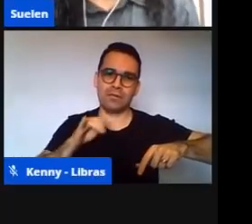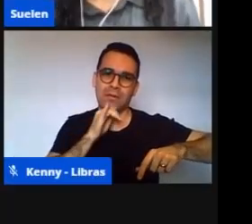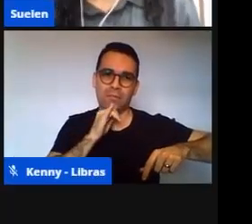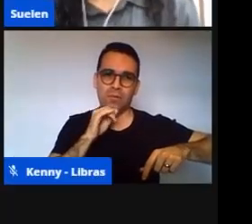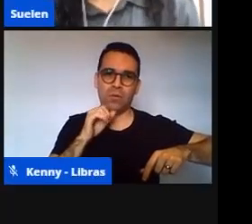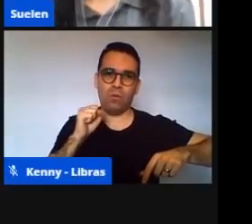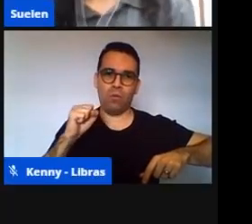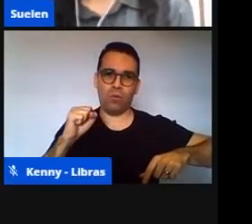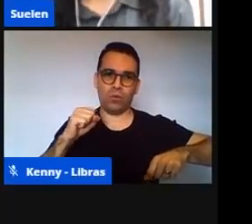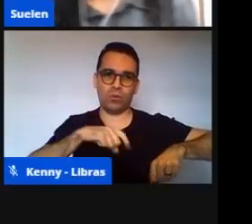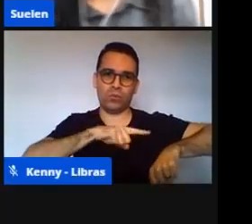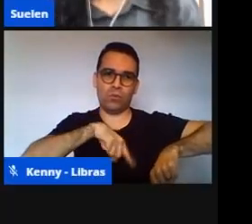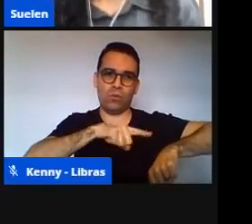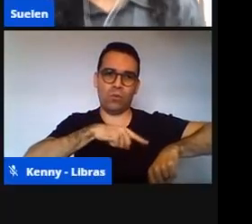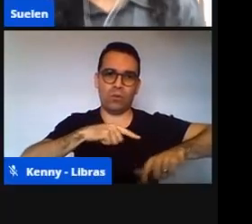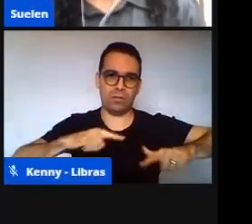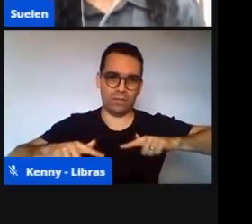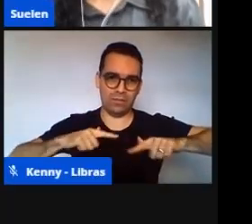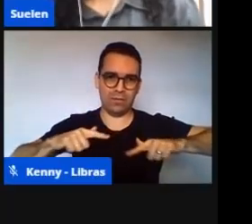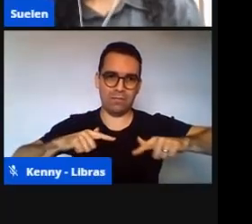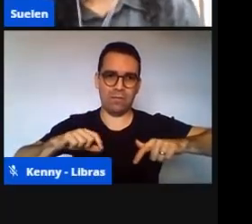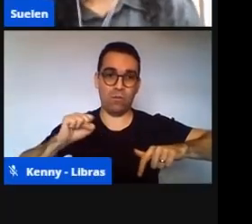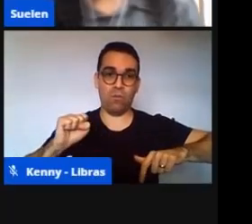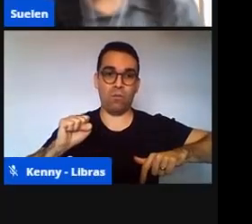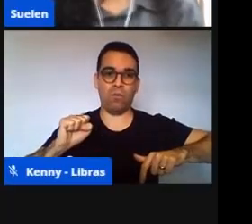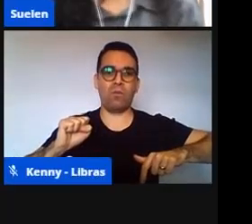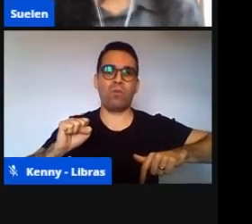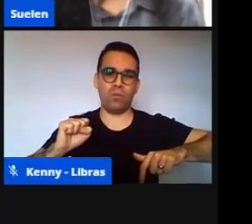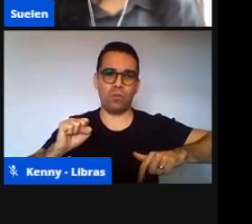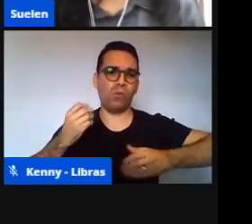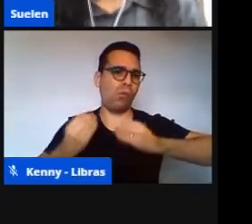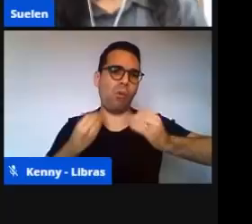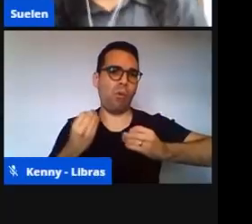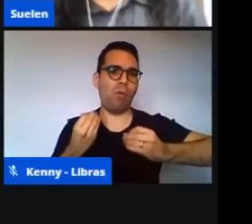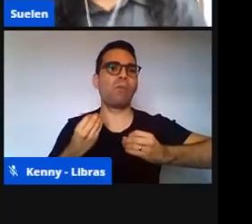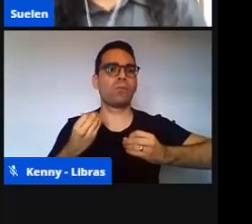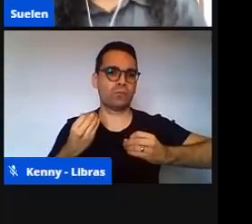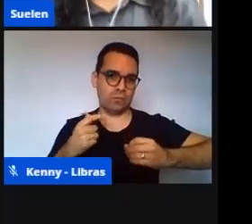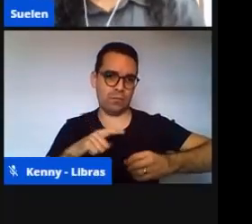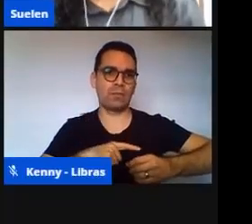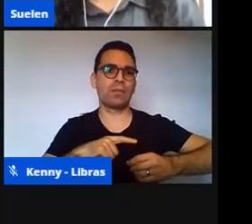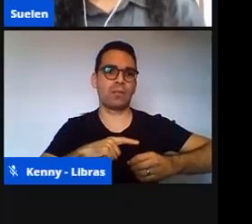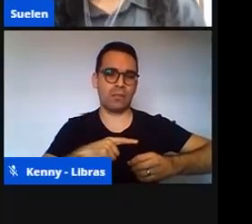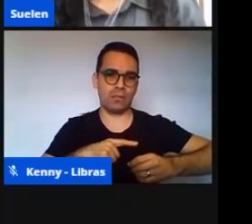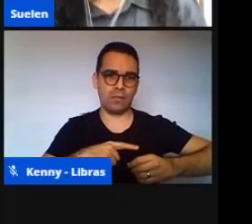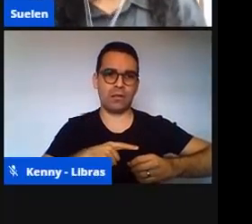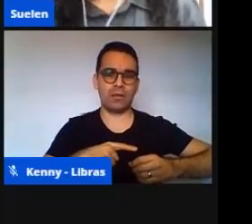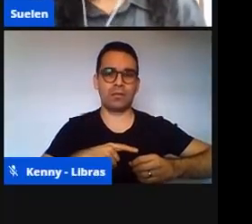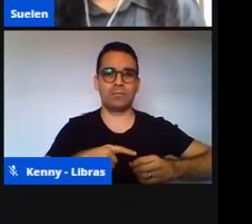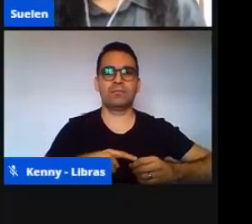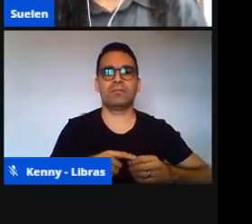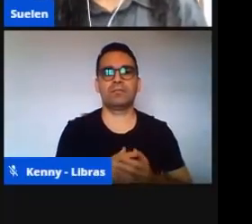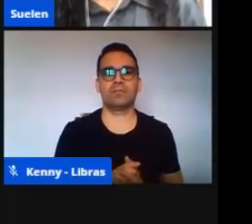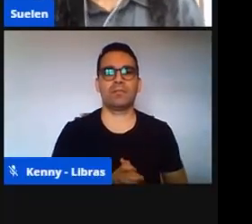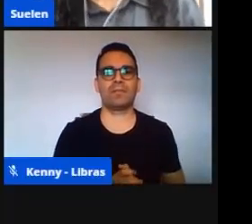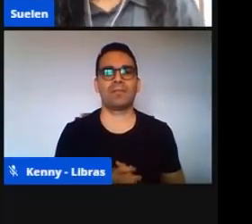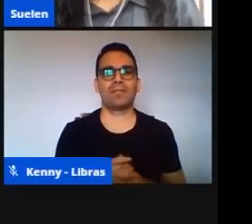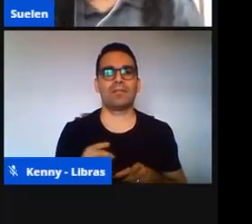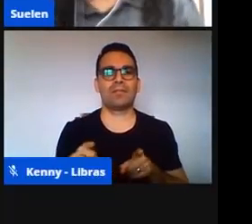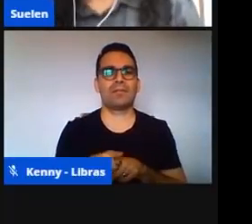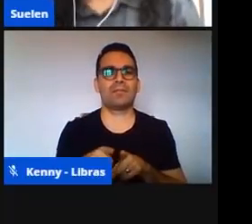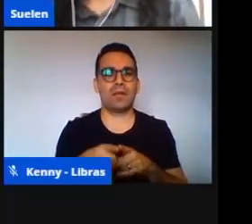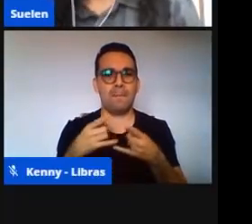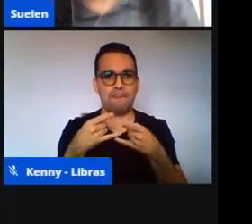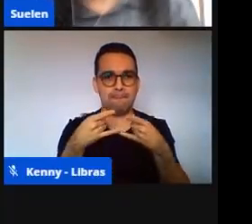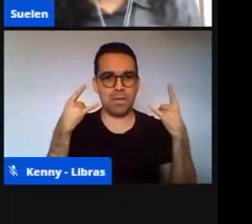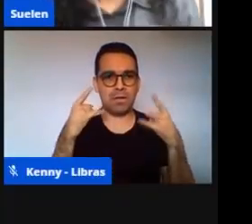vai falar mais um pouquinho a respeito dessa frequência e dessa troca. O uso ele tem que ser individual, então todo mundo tem